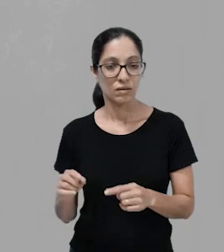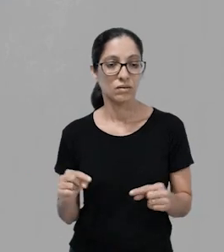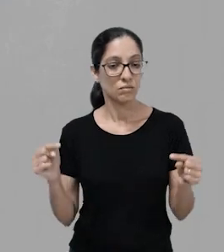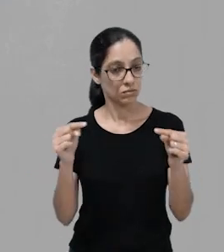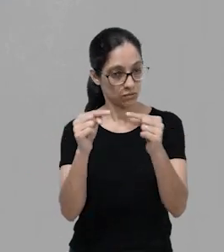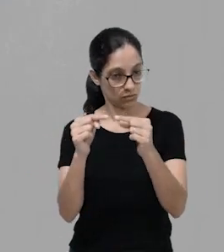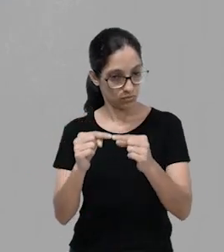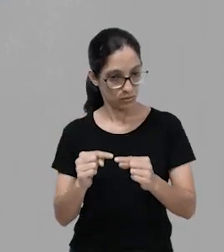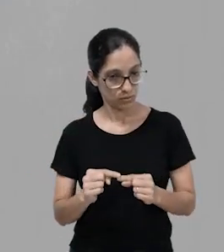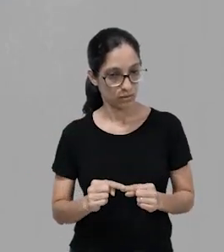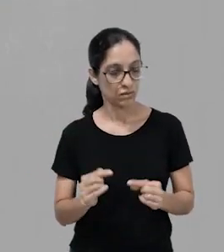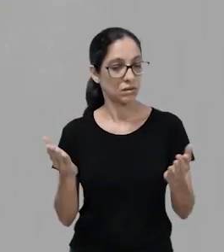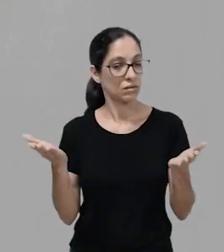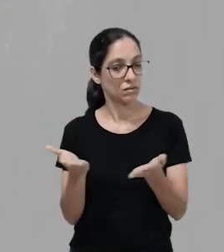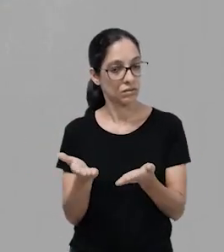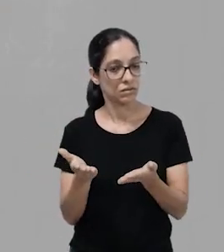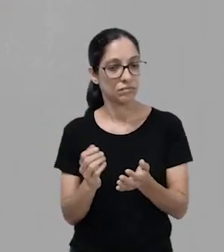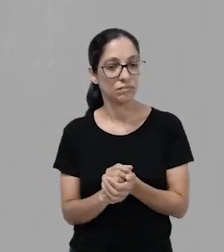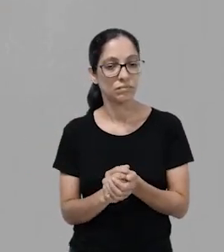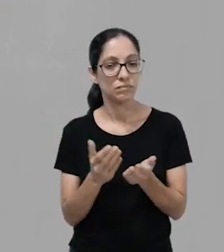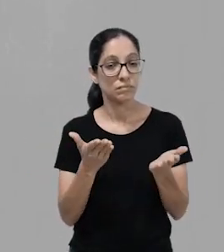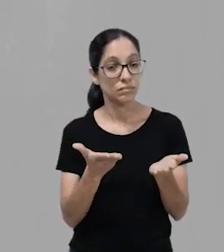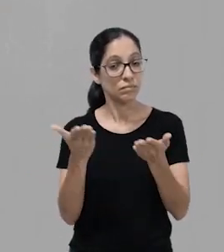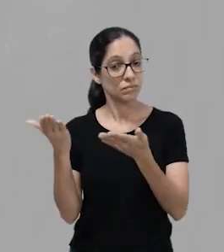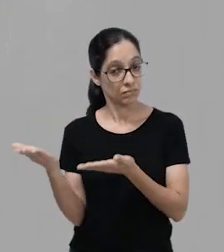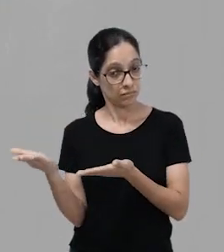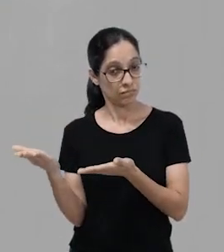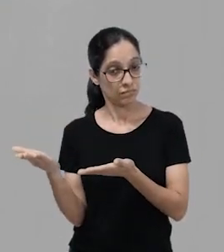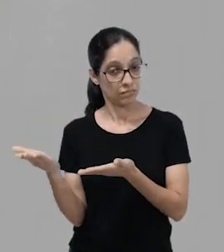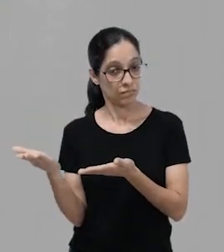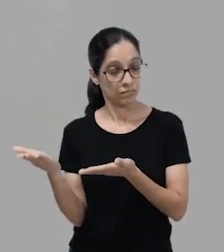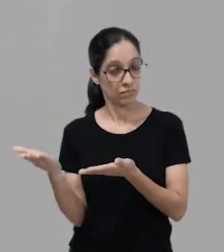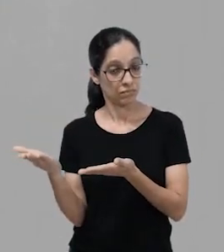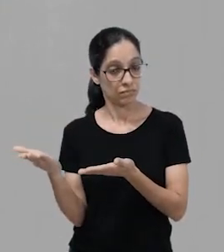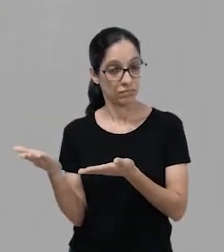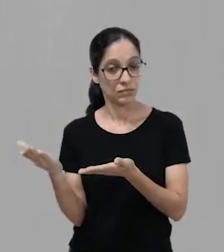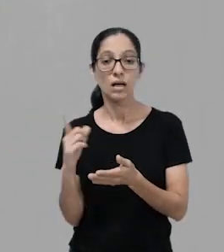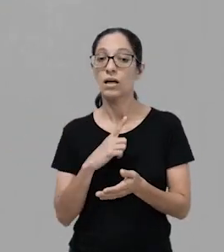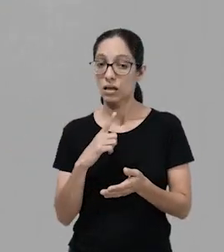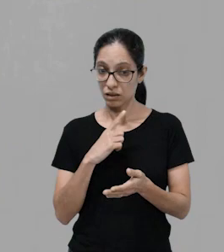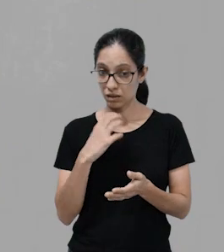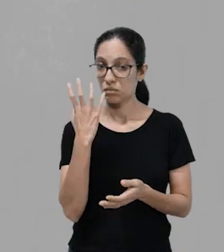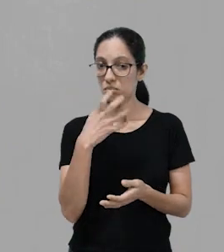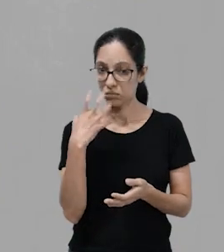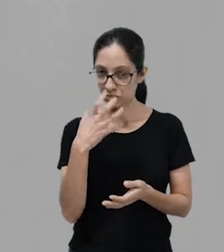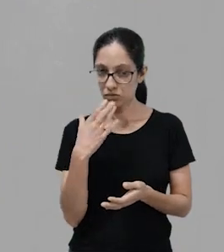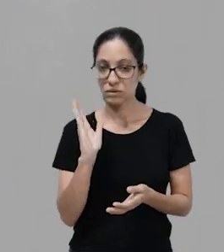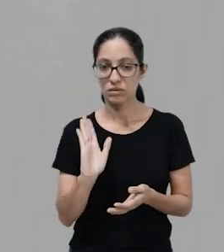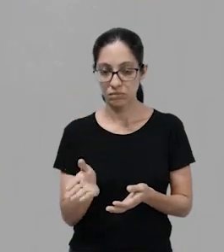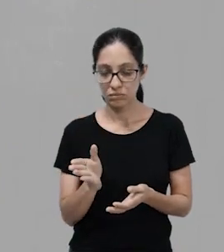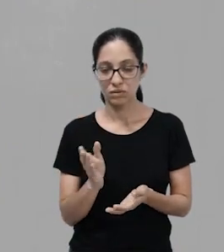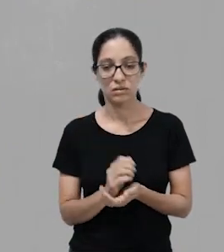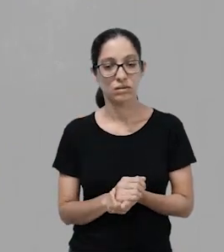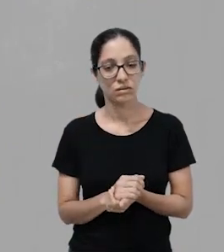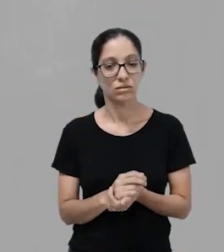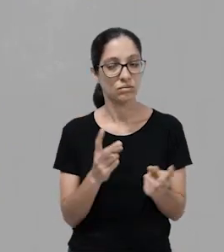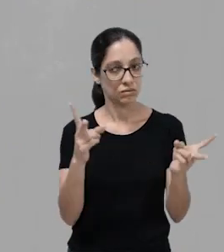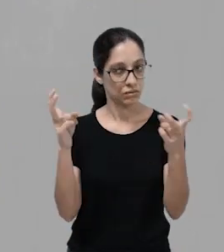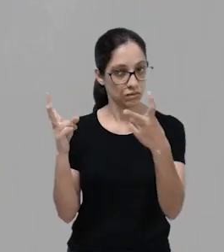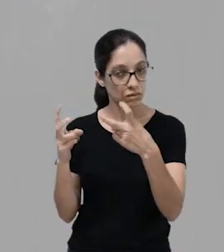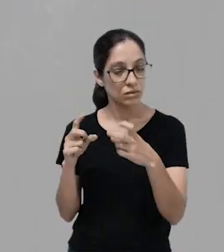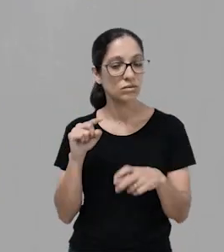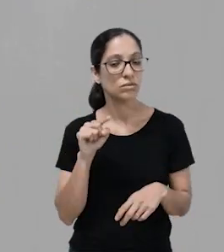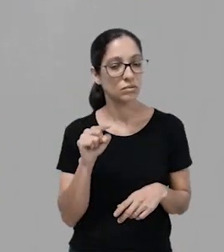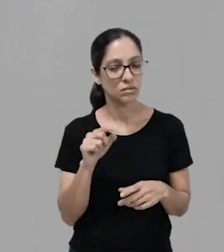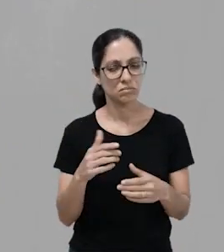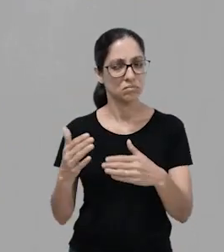combinando eles. Some com where fica somewhere. Tem música também. Somewhere over the rainbow.